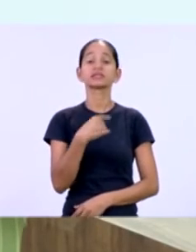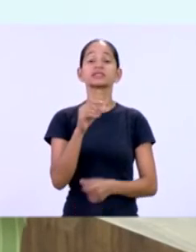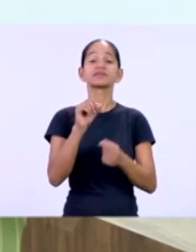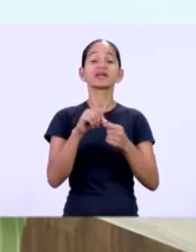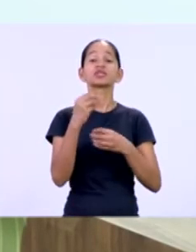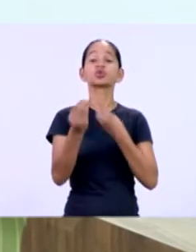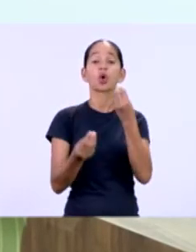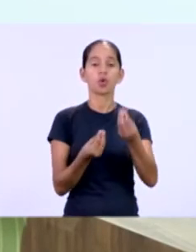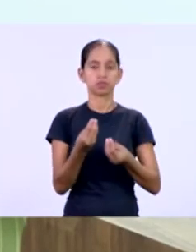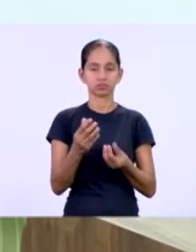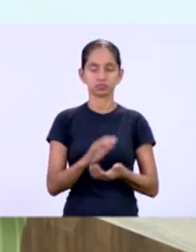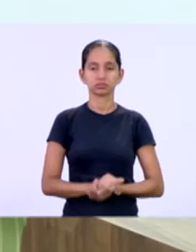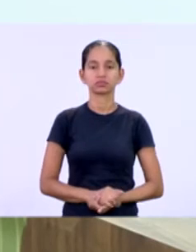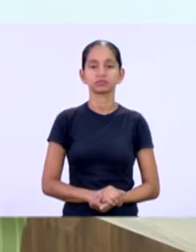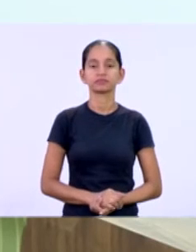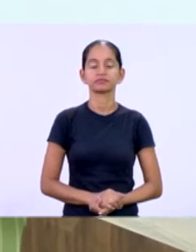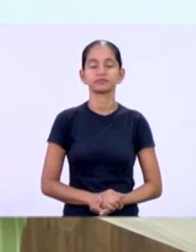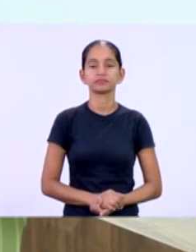assim.